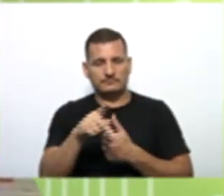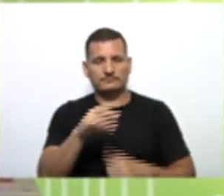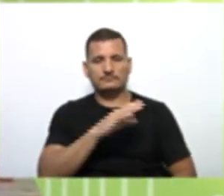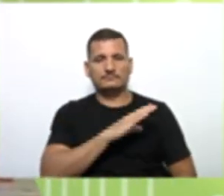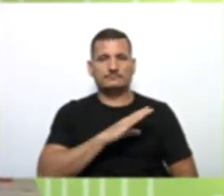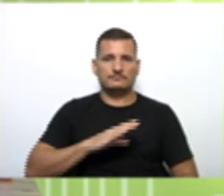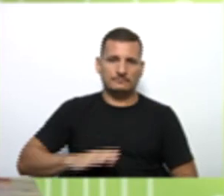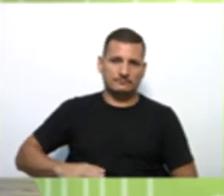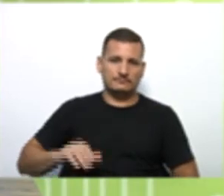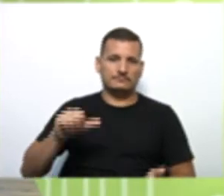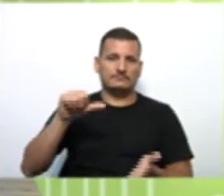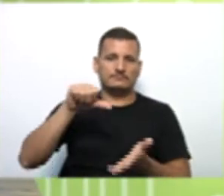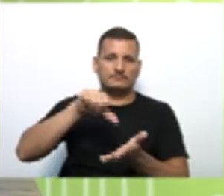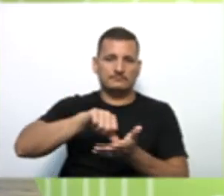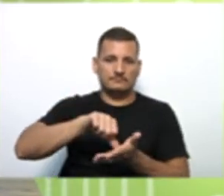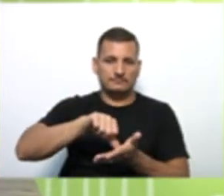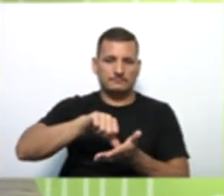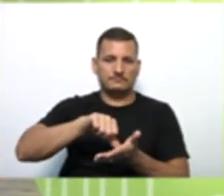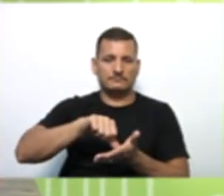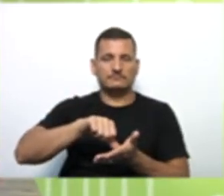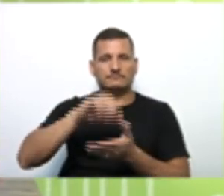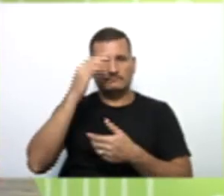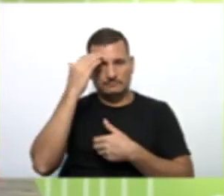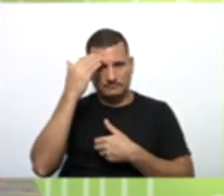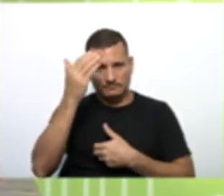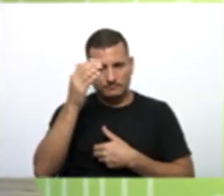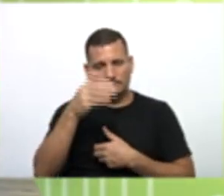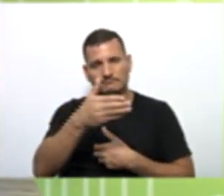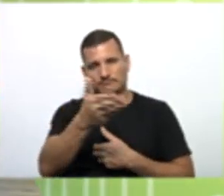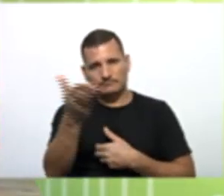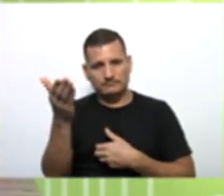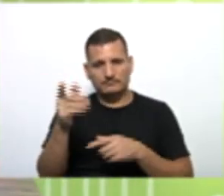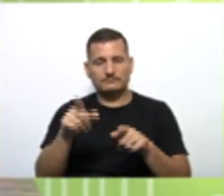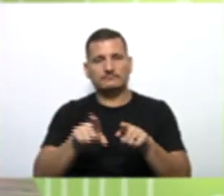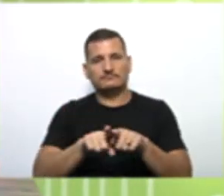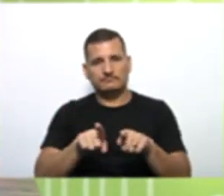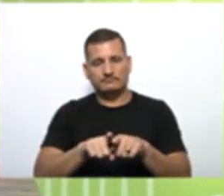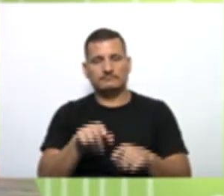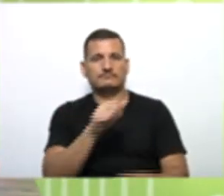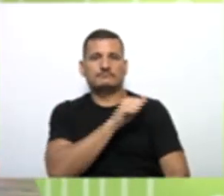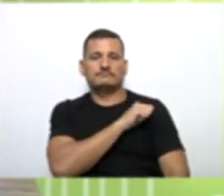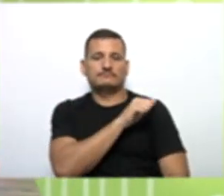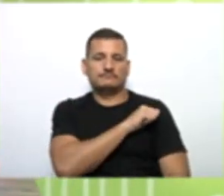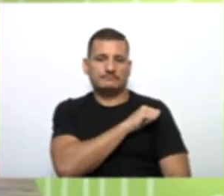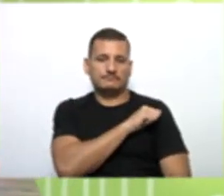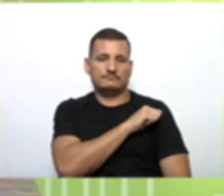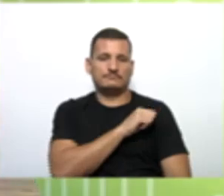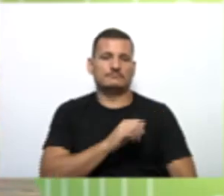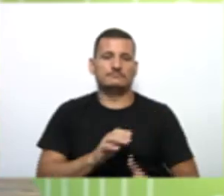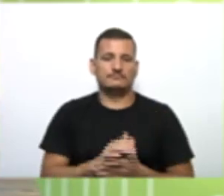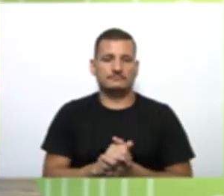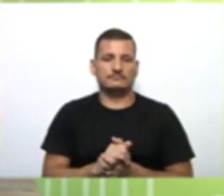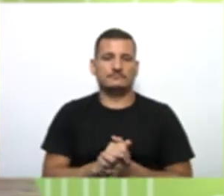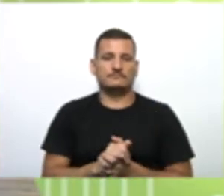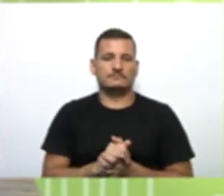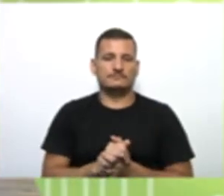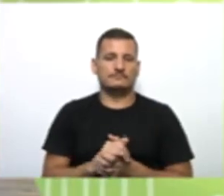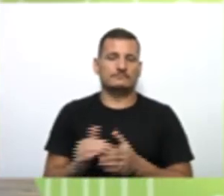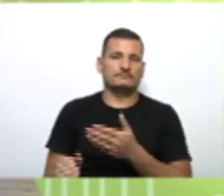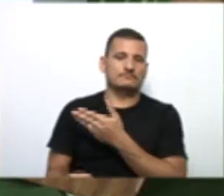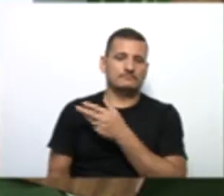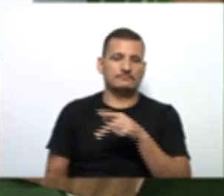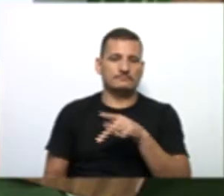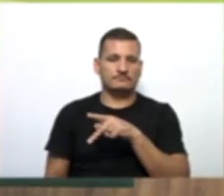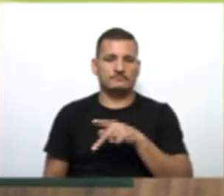de polo e, evidentemente, a vocês, que para nós é o prestígio dessa instituição. Professor Cássio, as suas